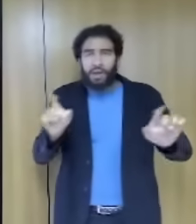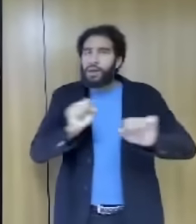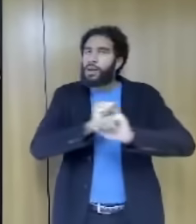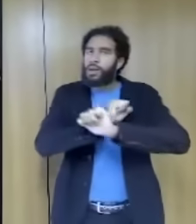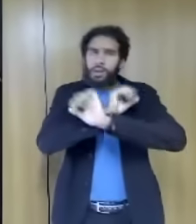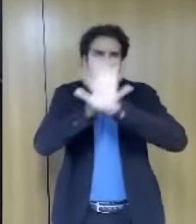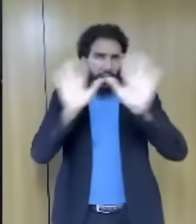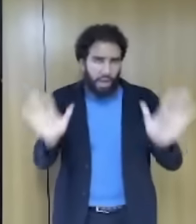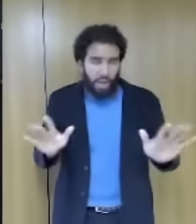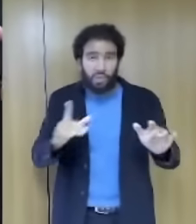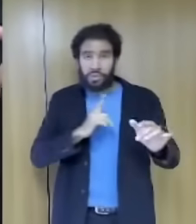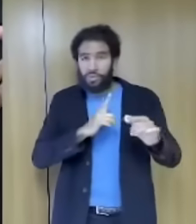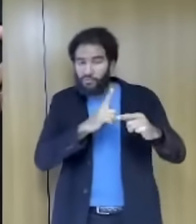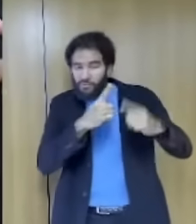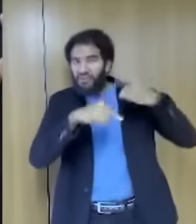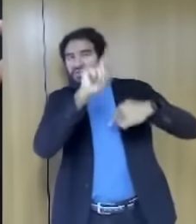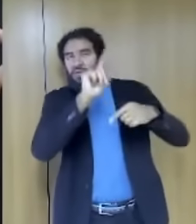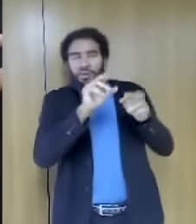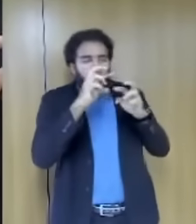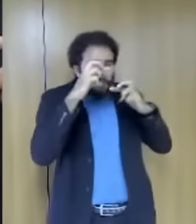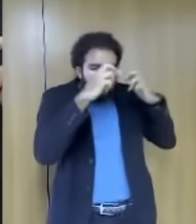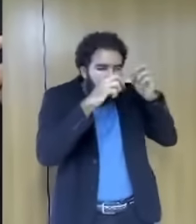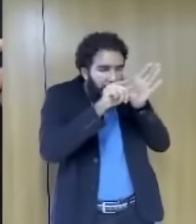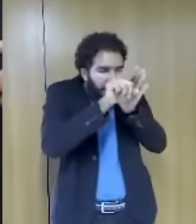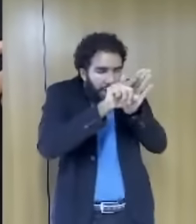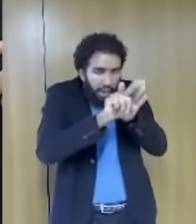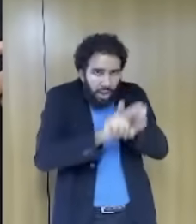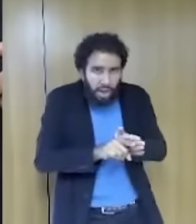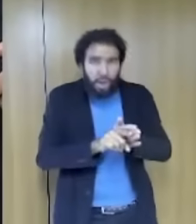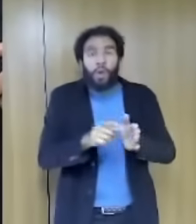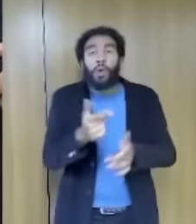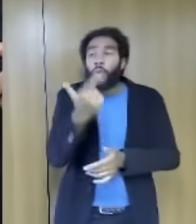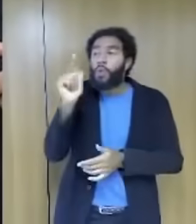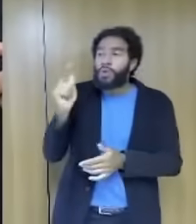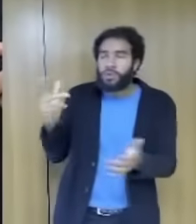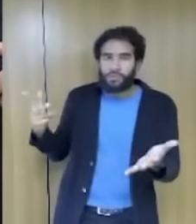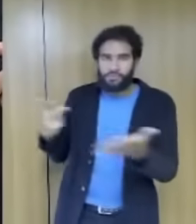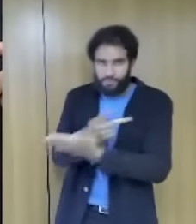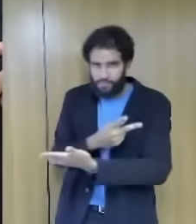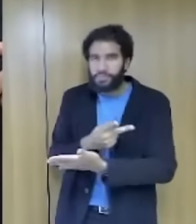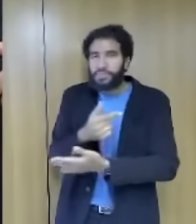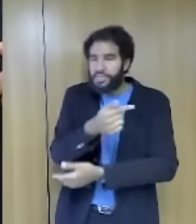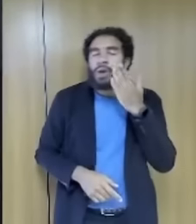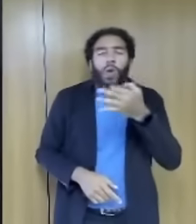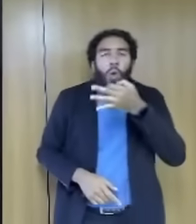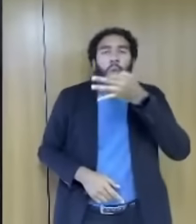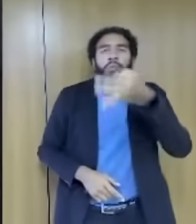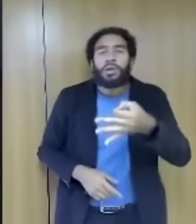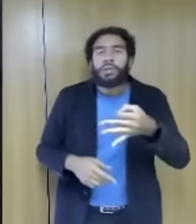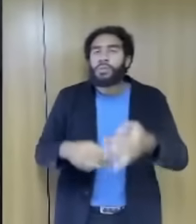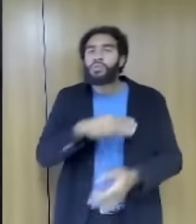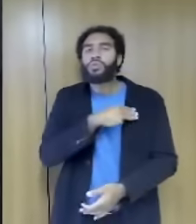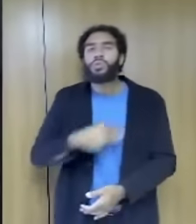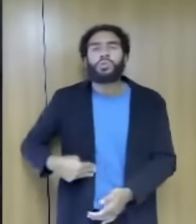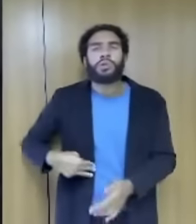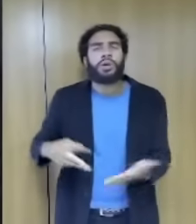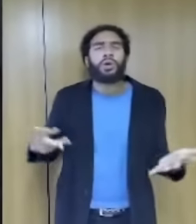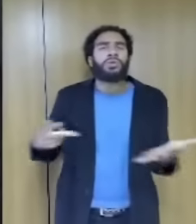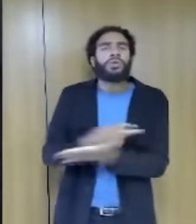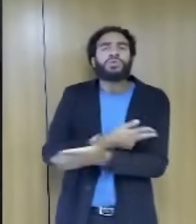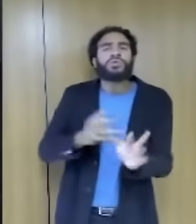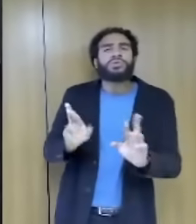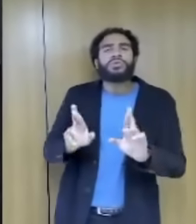razão deste avanço das investigações, outras diligências ocorrerão nas próximas semanas. O que houve de